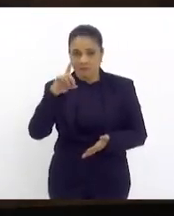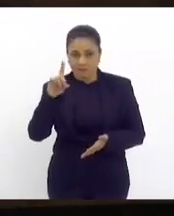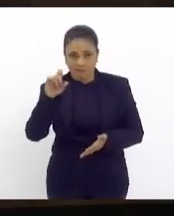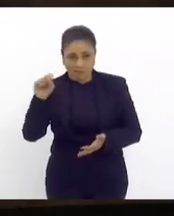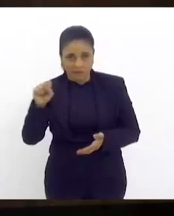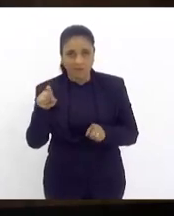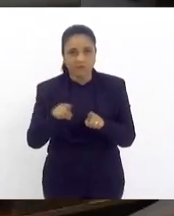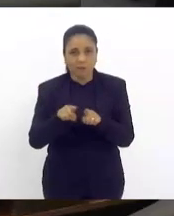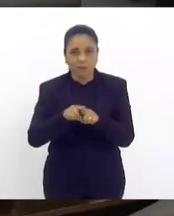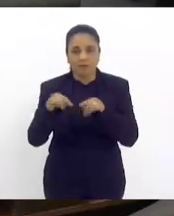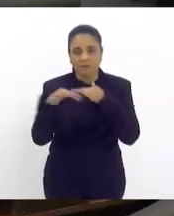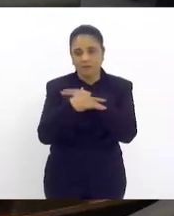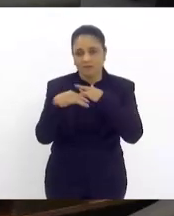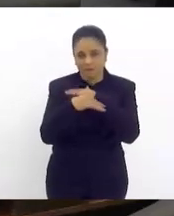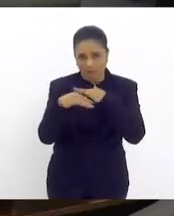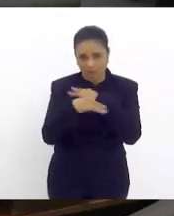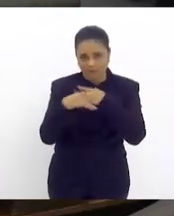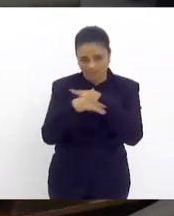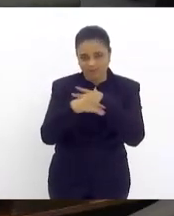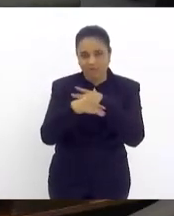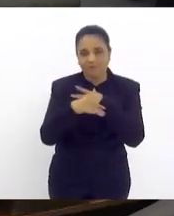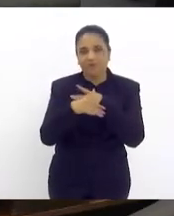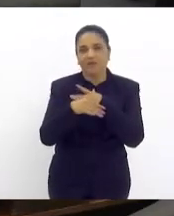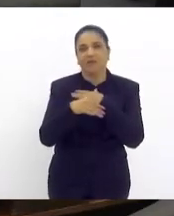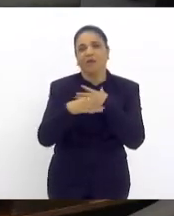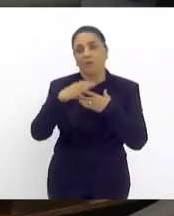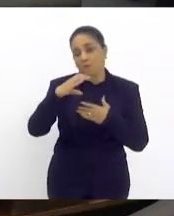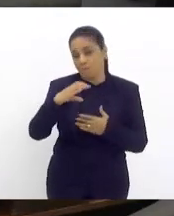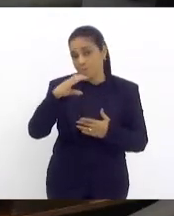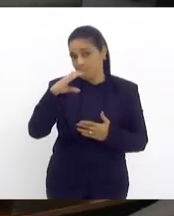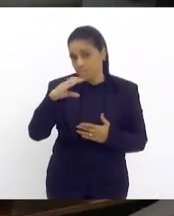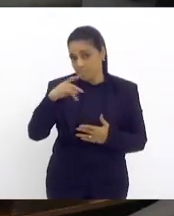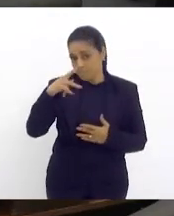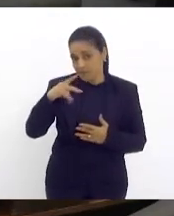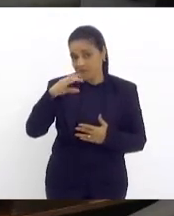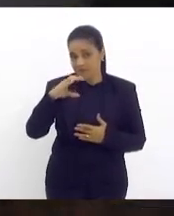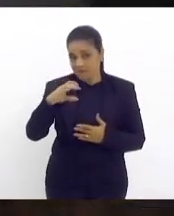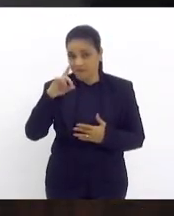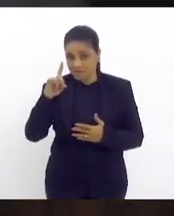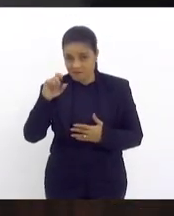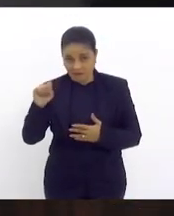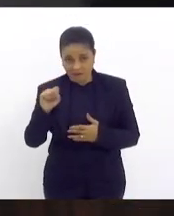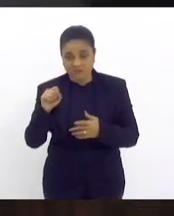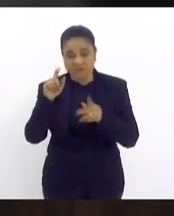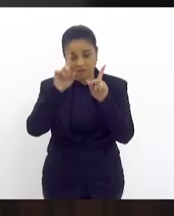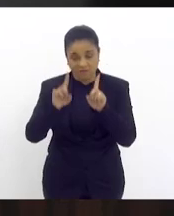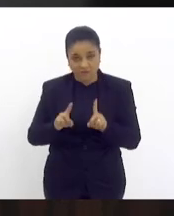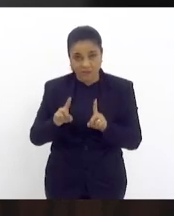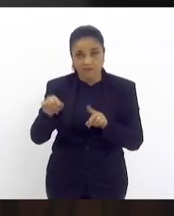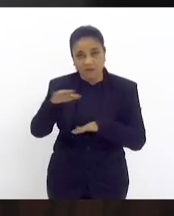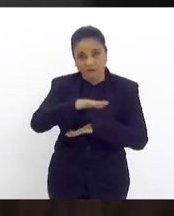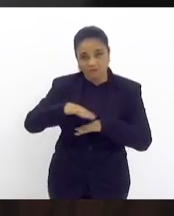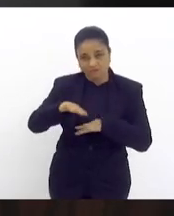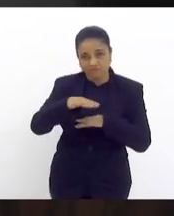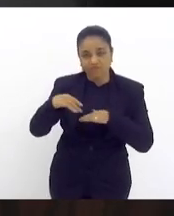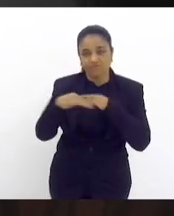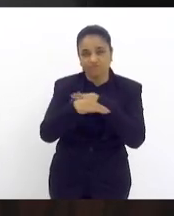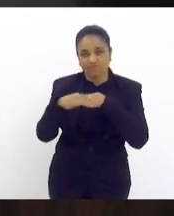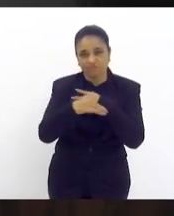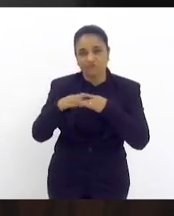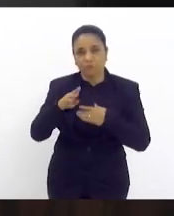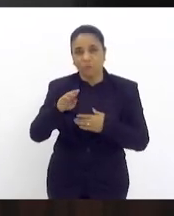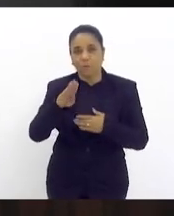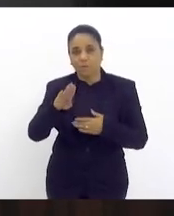Obrigado Deputado nome do deputado anuncio nós projeto de